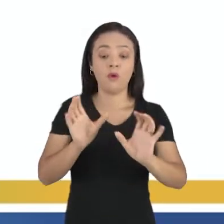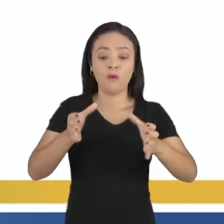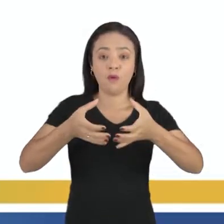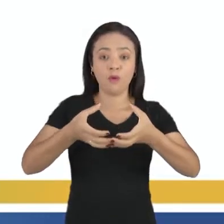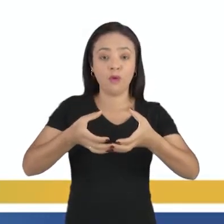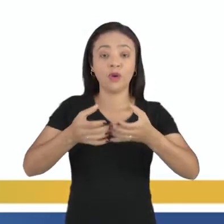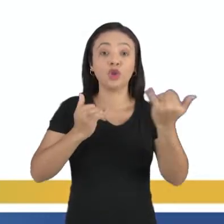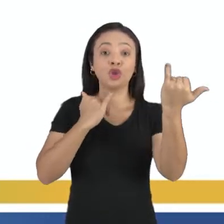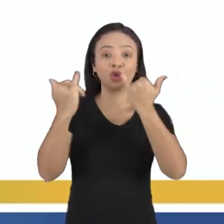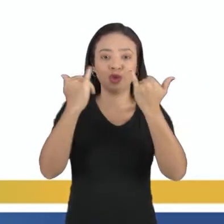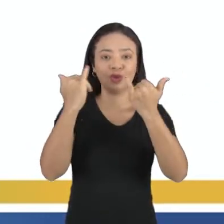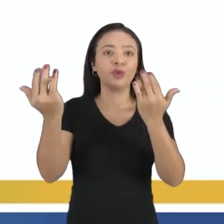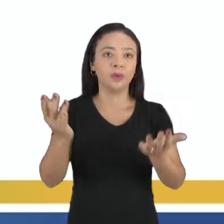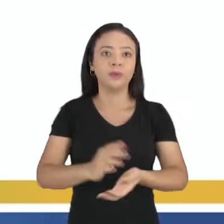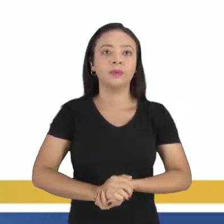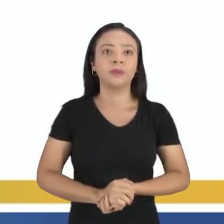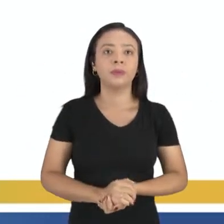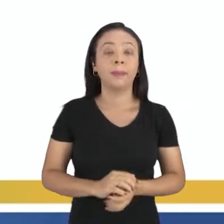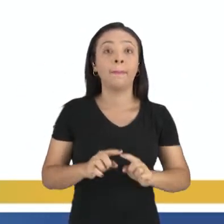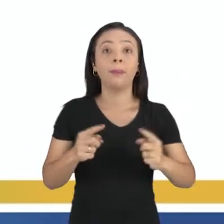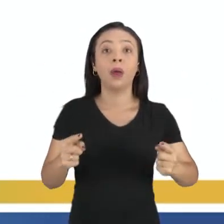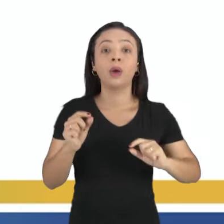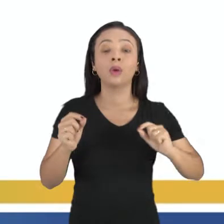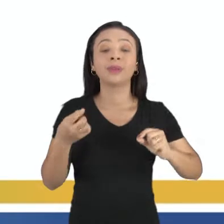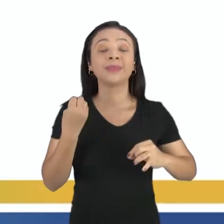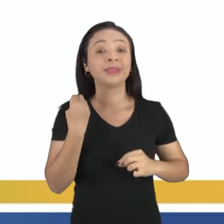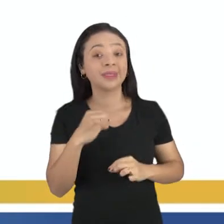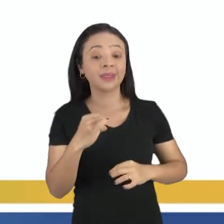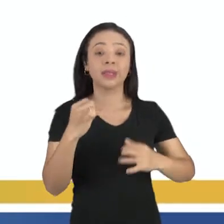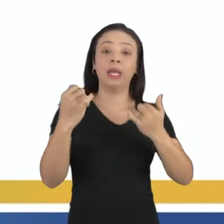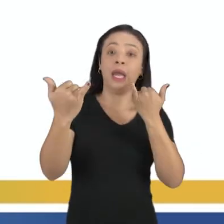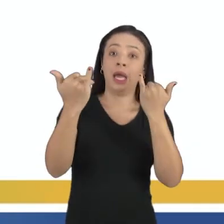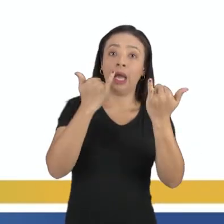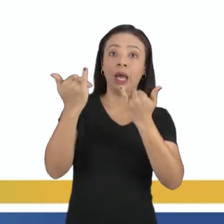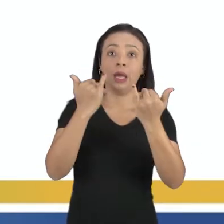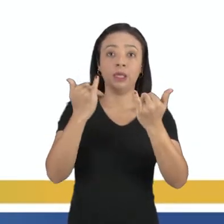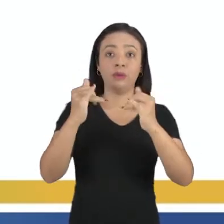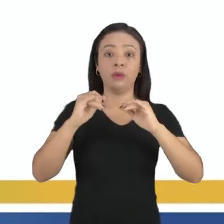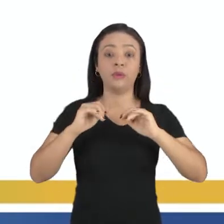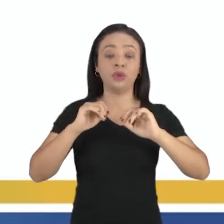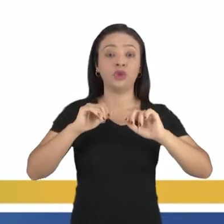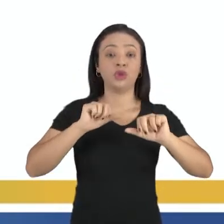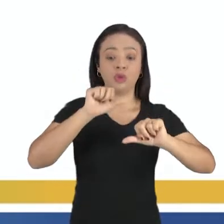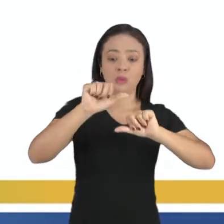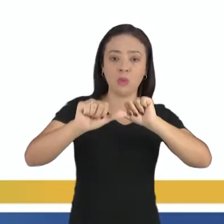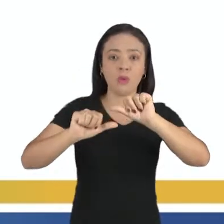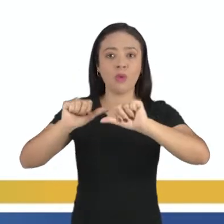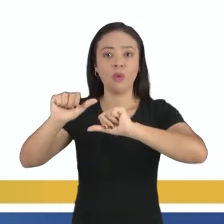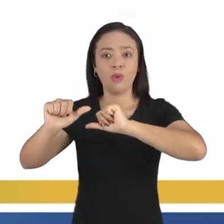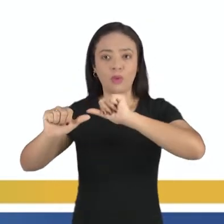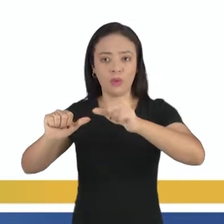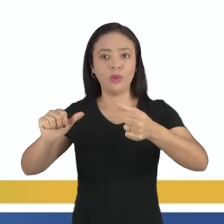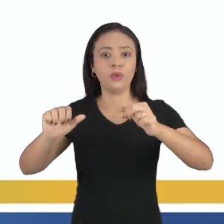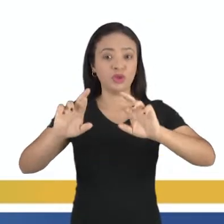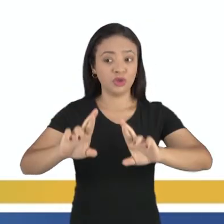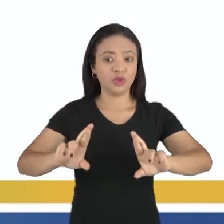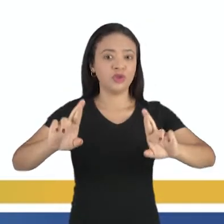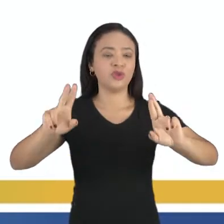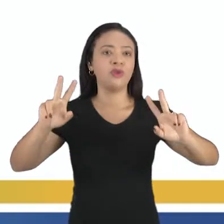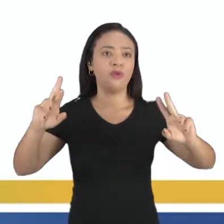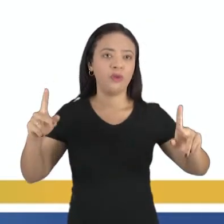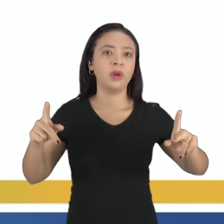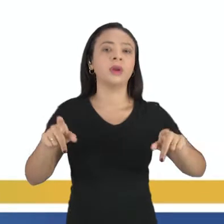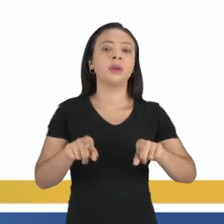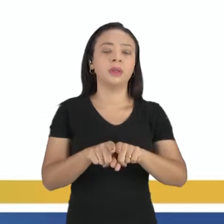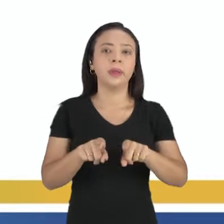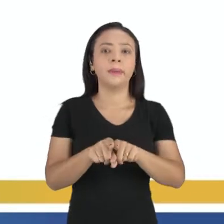dados estatísticos, certo? Entretanto, quando os dados são dispersos, ou seja, quando há valores extremamente grandes,